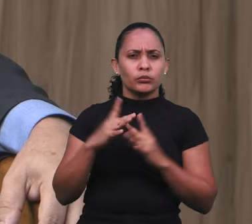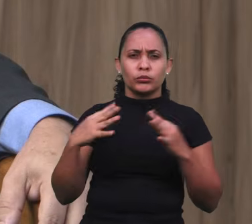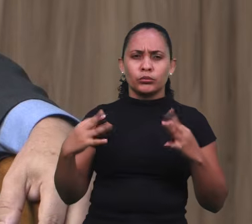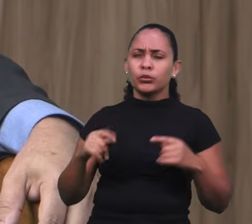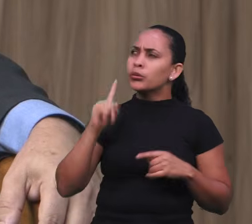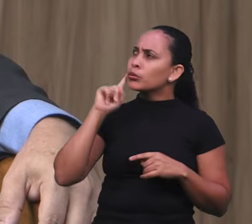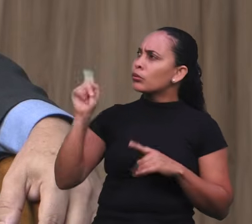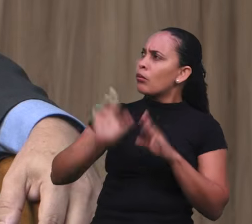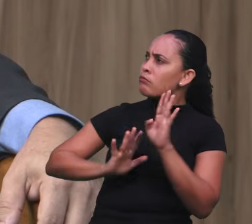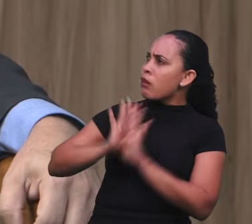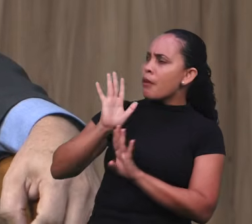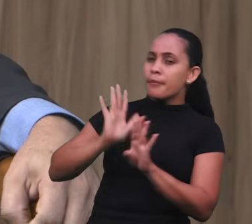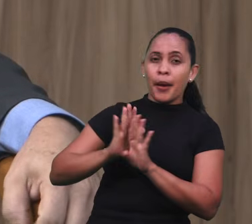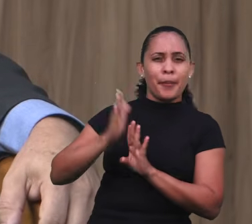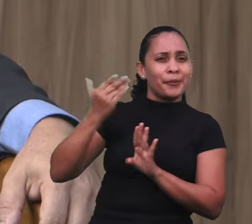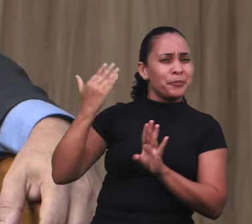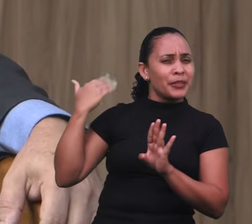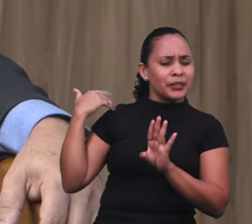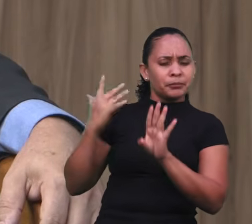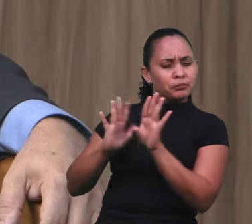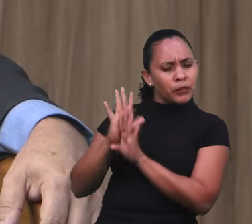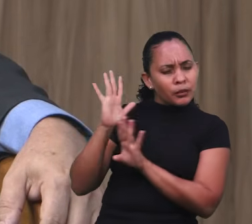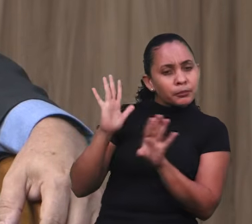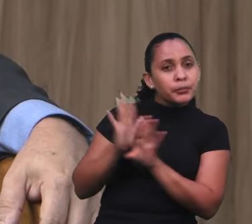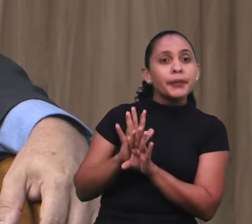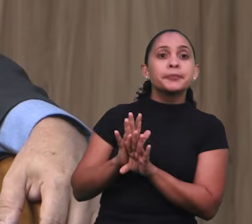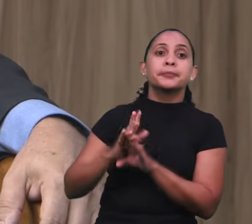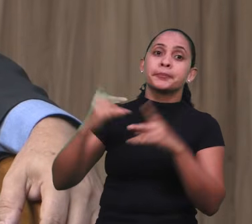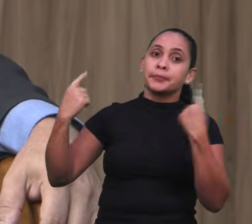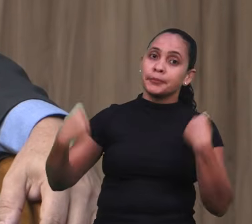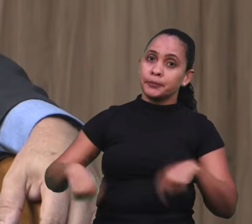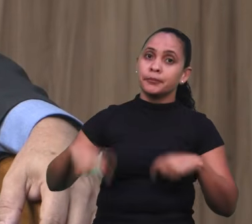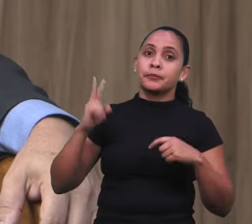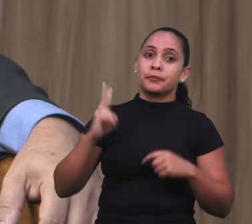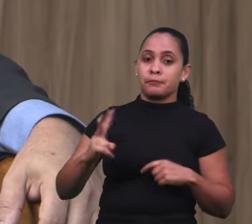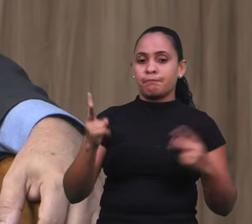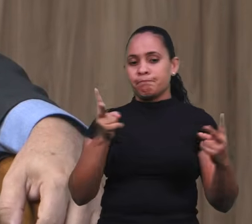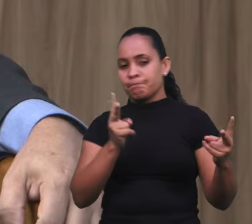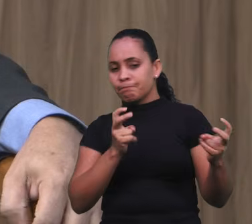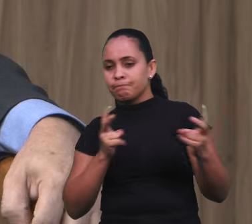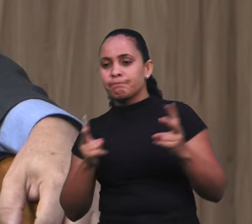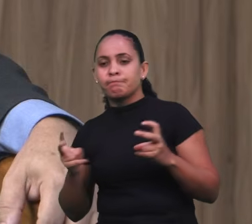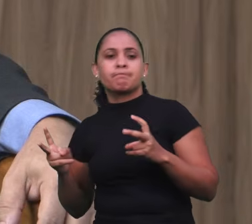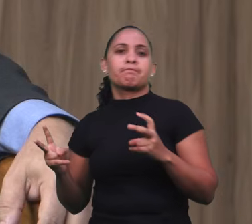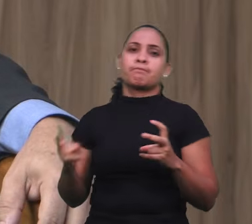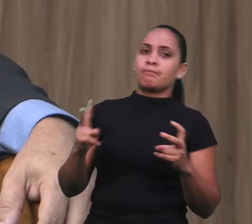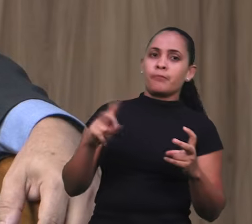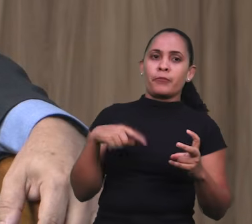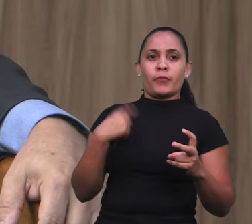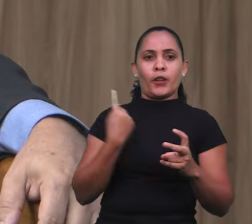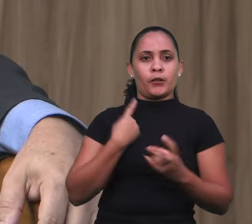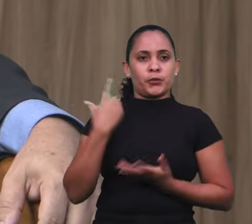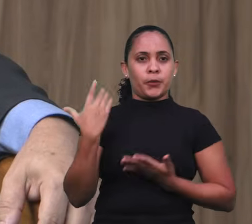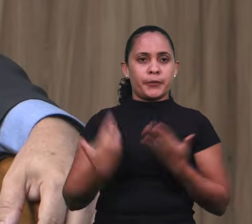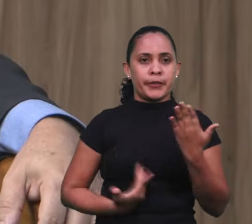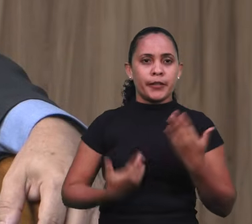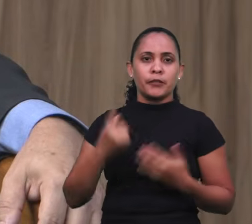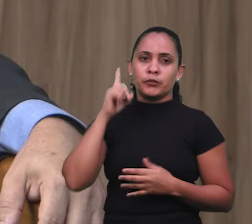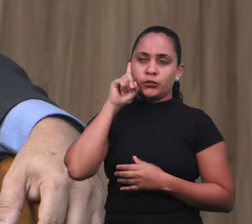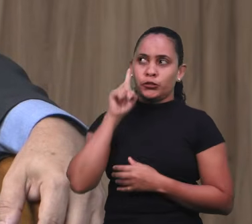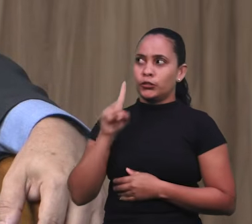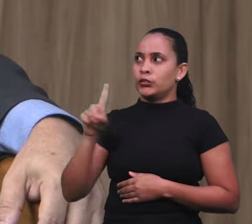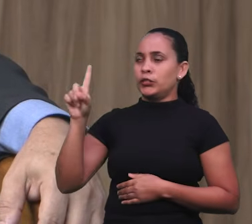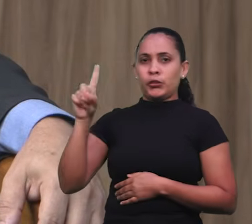que o Senhor deu para a sua obra, elas devem ser observadas. Nós, como servos de